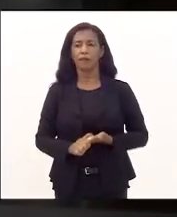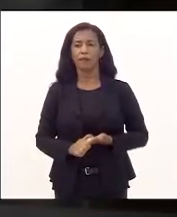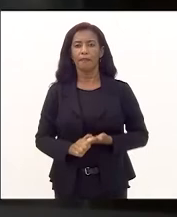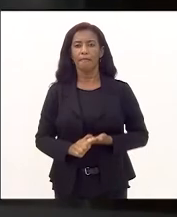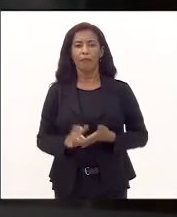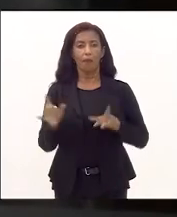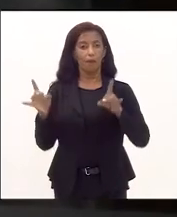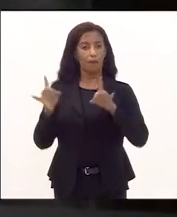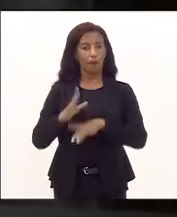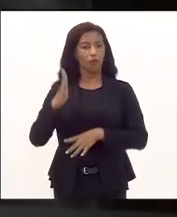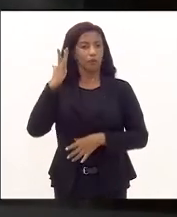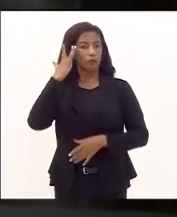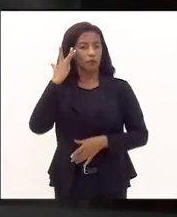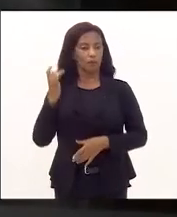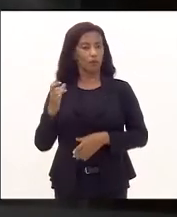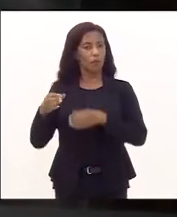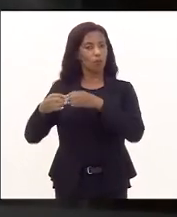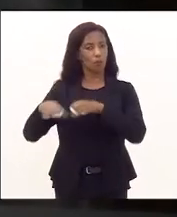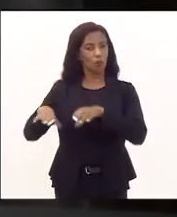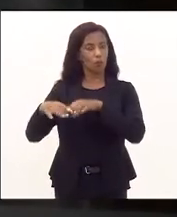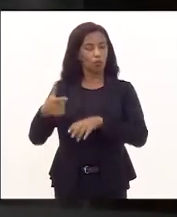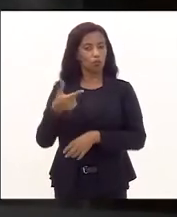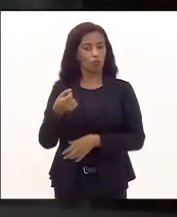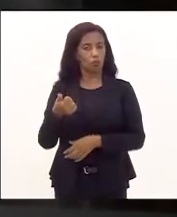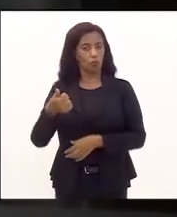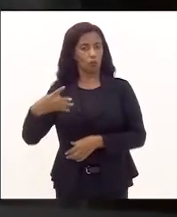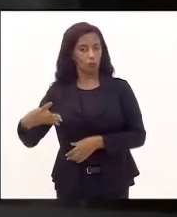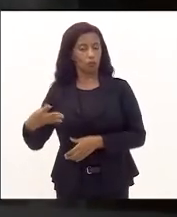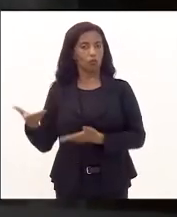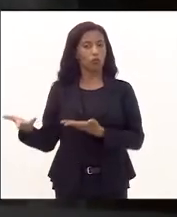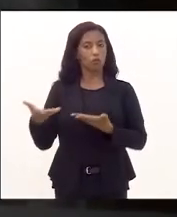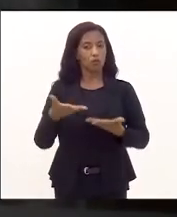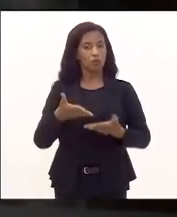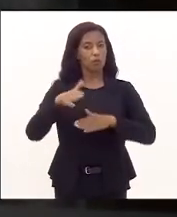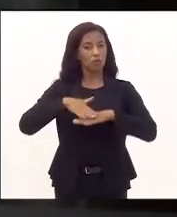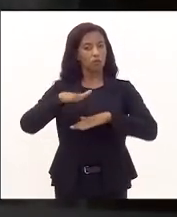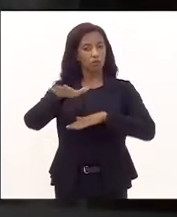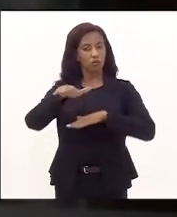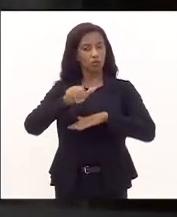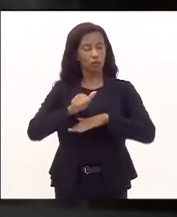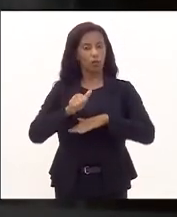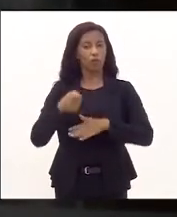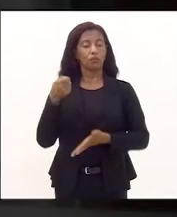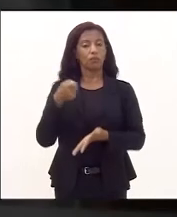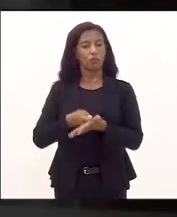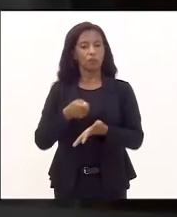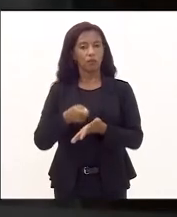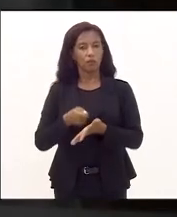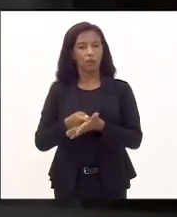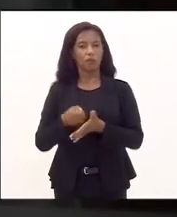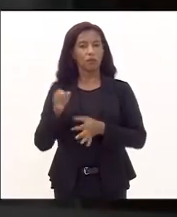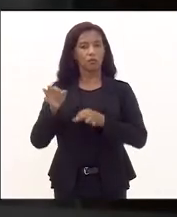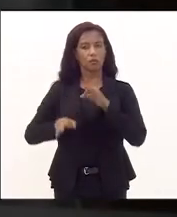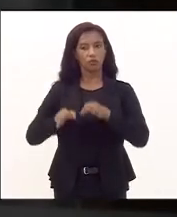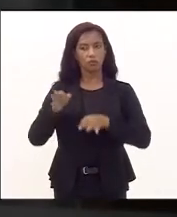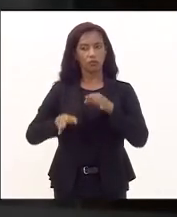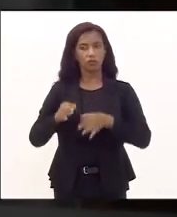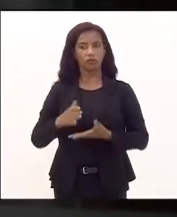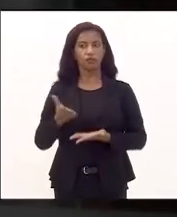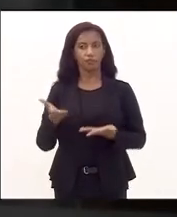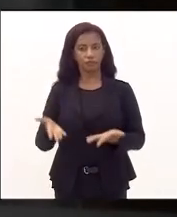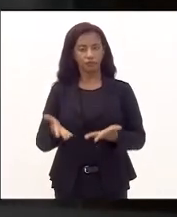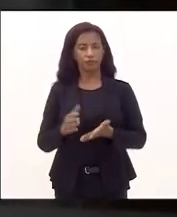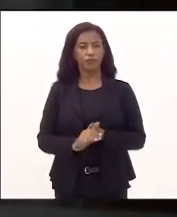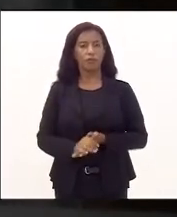a serem chamados no concurso de 2014, só serão convocados por determinação judicial. Neste caso,